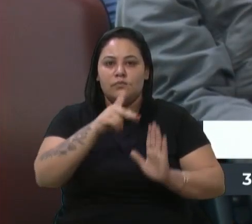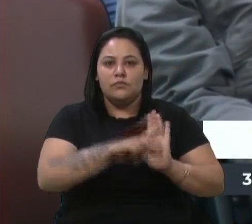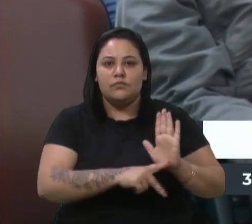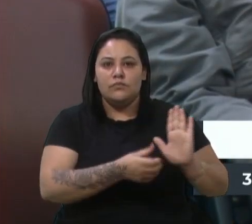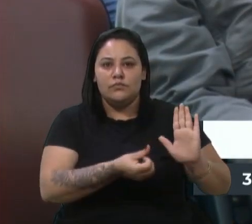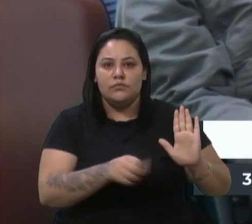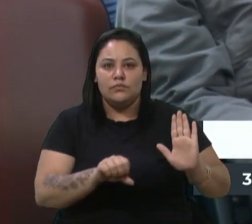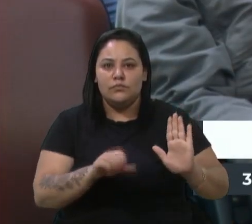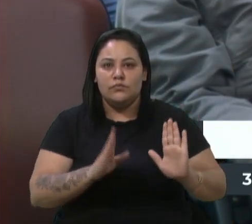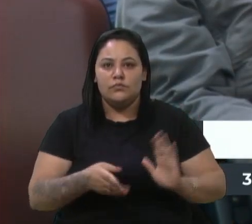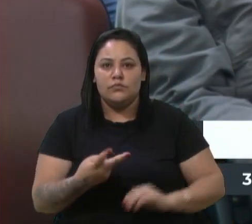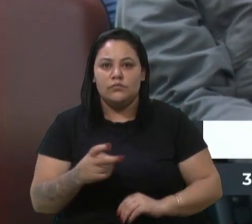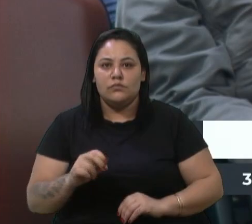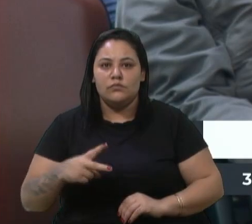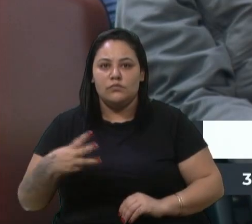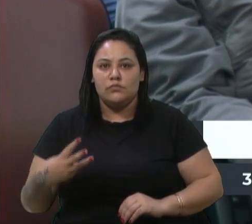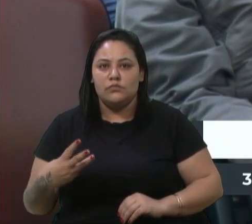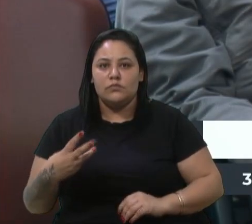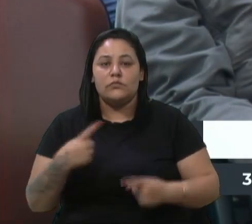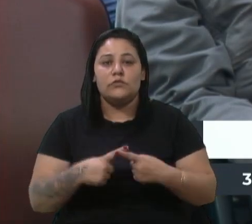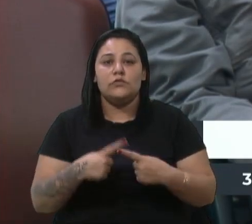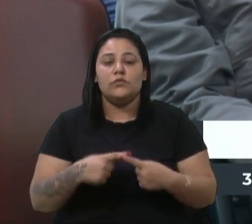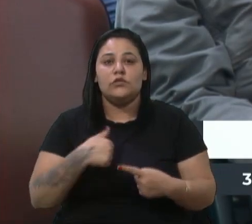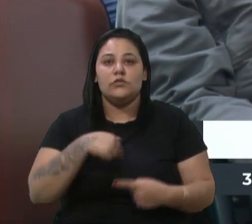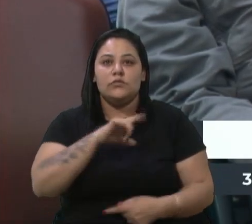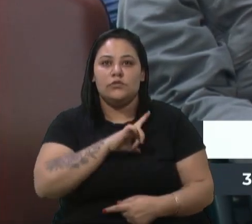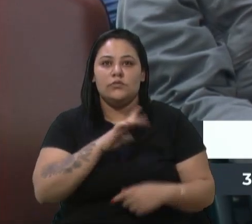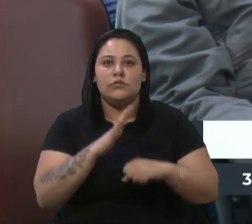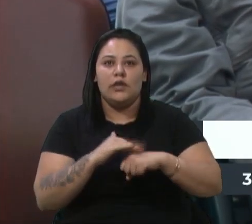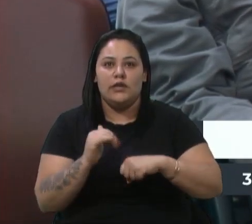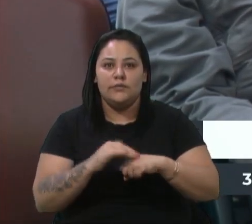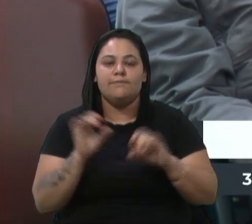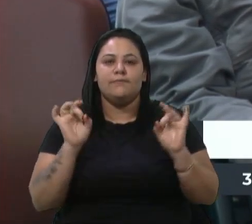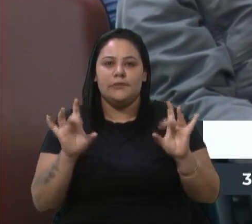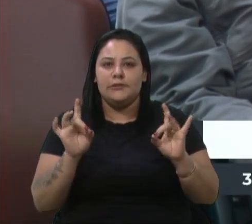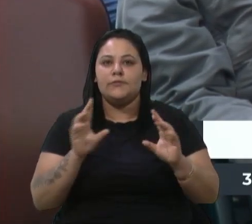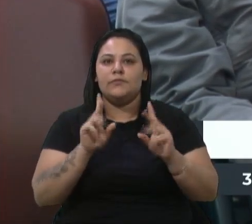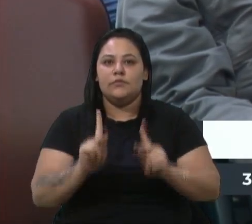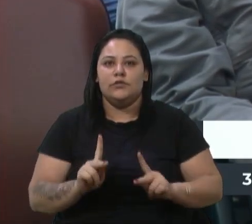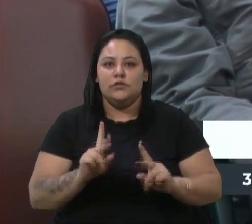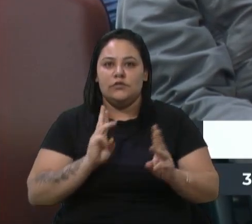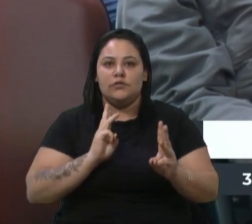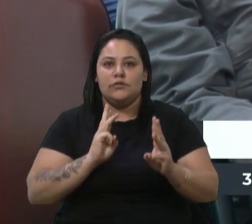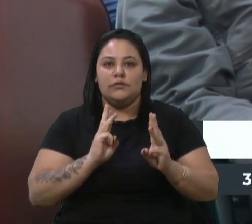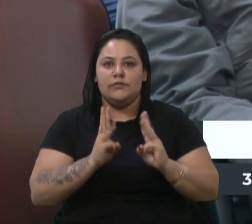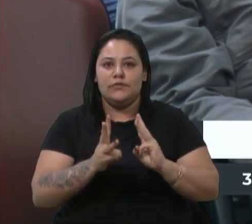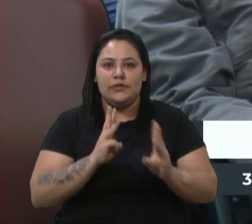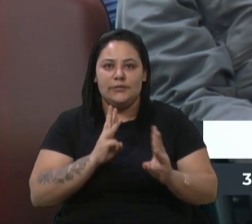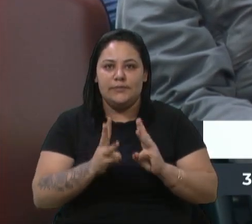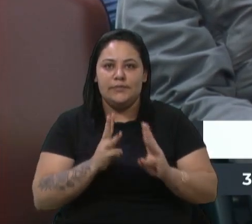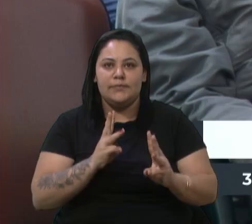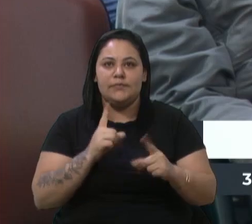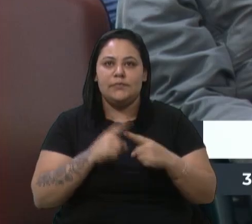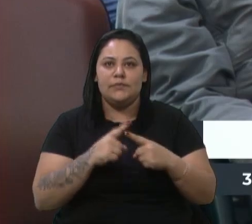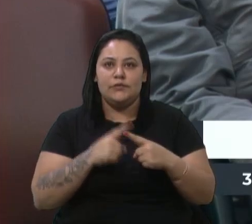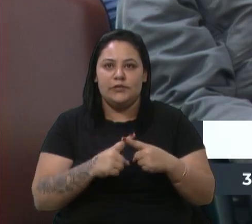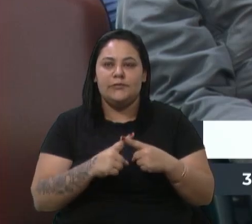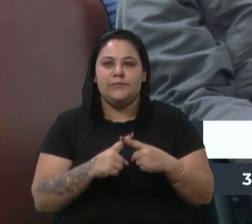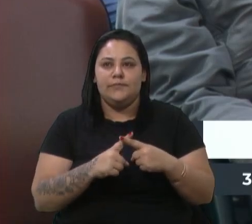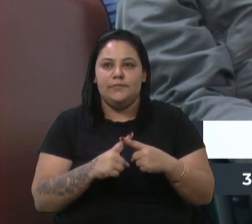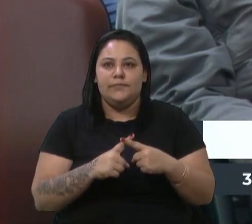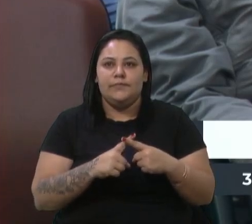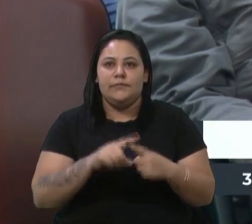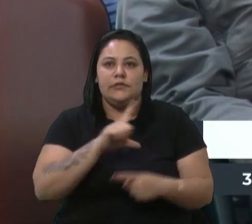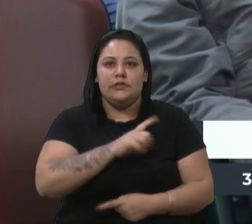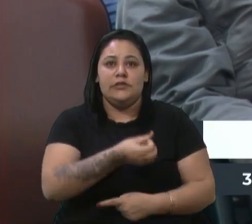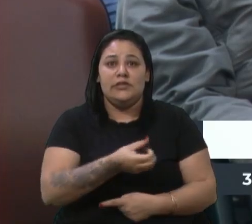69/2023, por ter um carinho especial pelos vanzeiros. Os vanzeiros dirigem uma cidade grande, uma cidade que tem 600